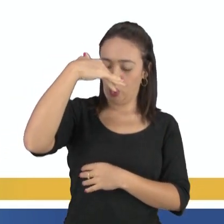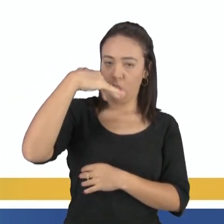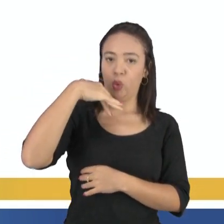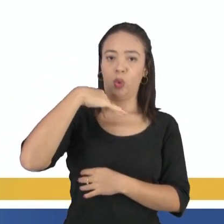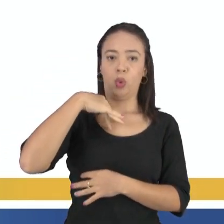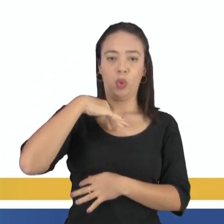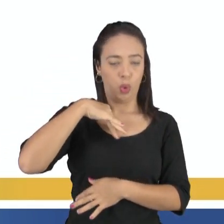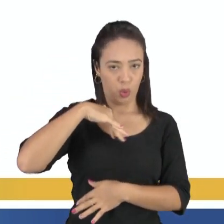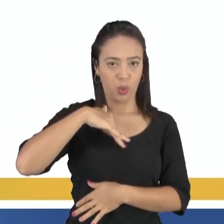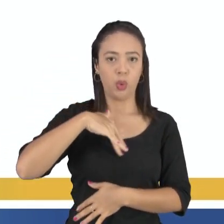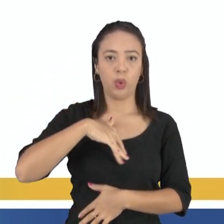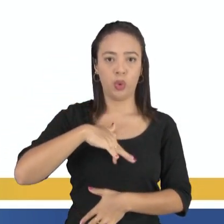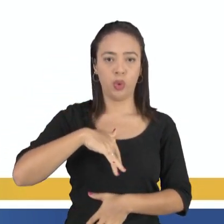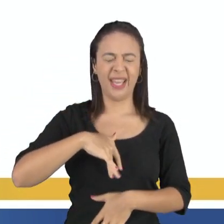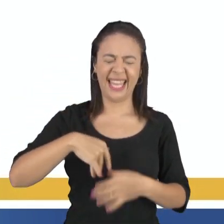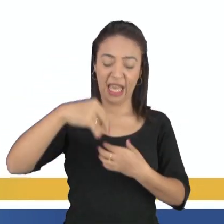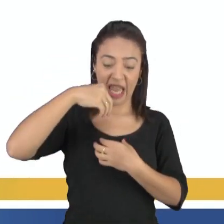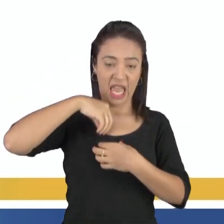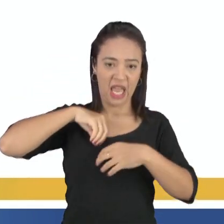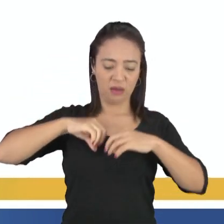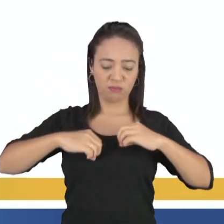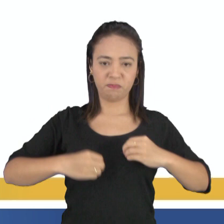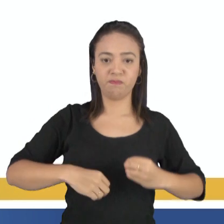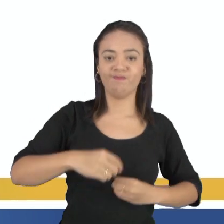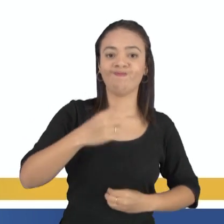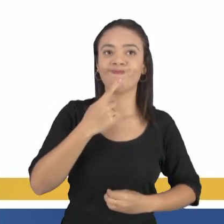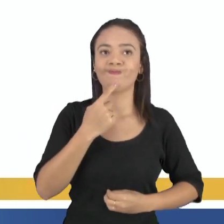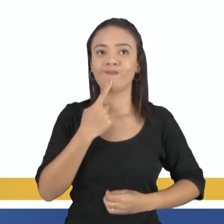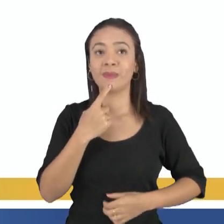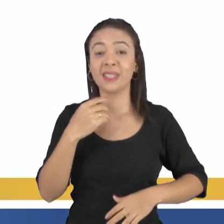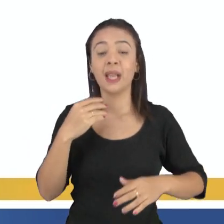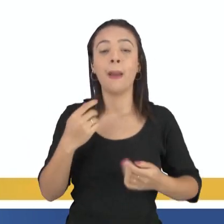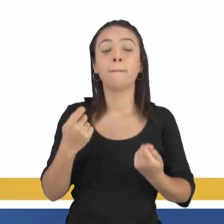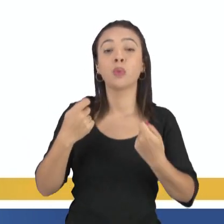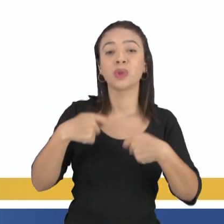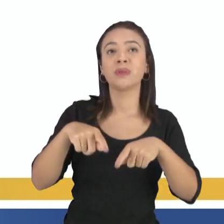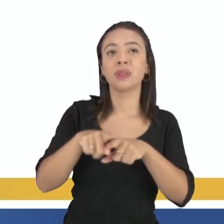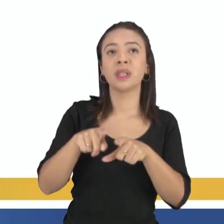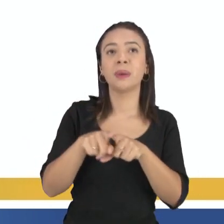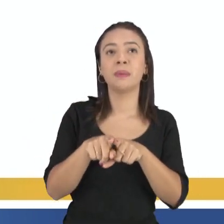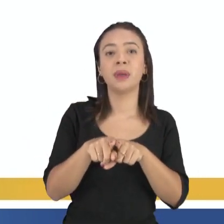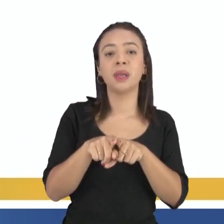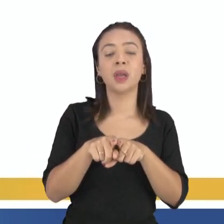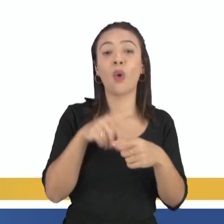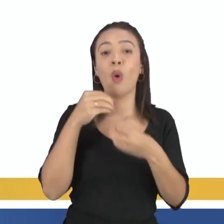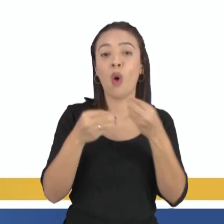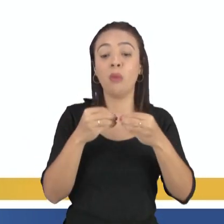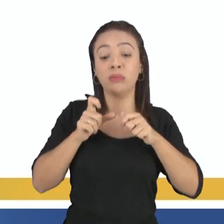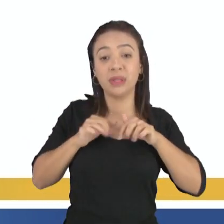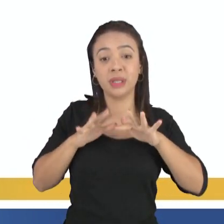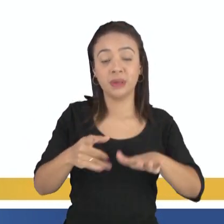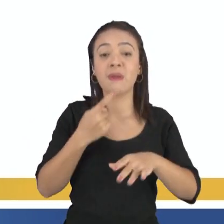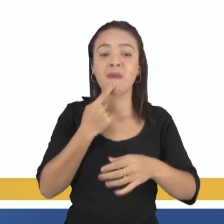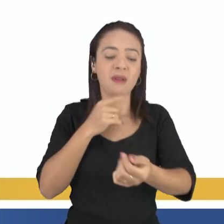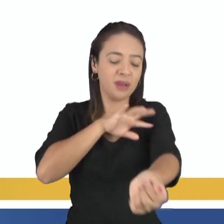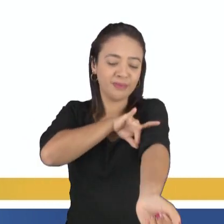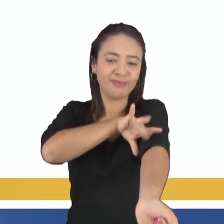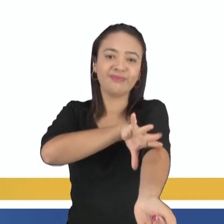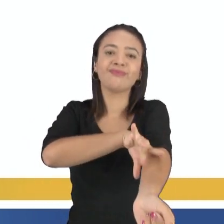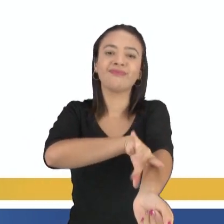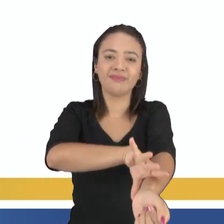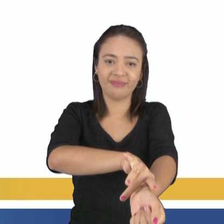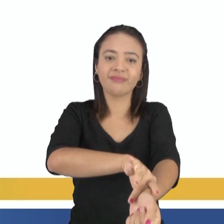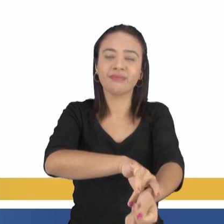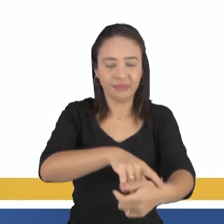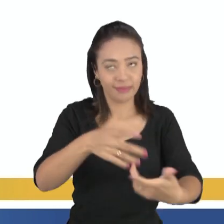e vão se espalhar para os nódulos linfáticos e podem chegar a outros tecidos mais distantes através da corrente sanguínea, tá bom, gente? E aí,